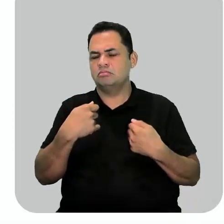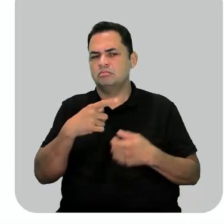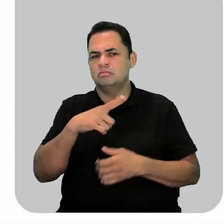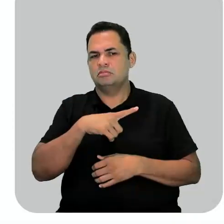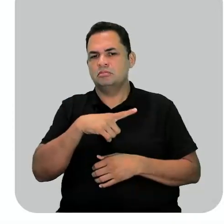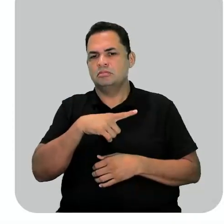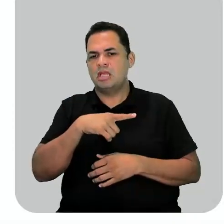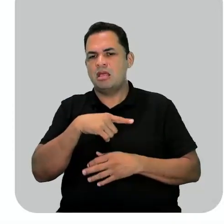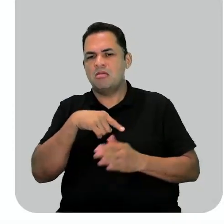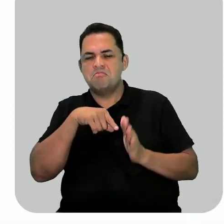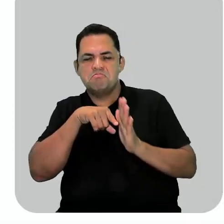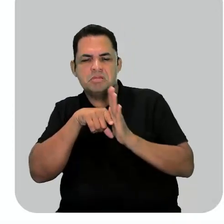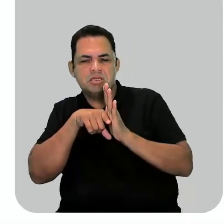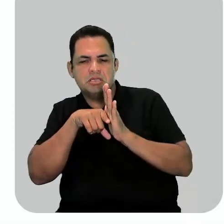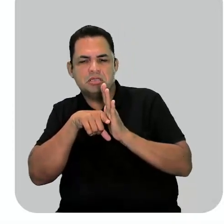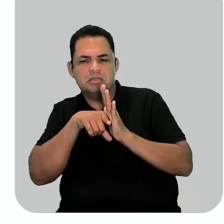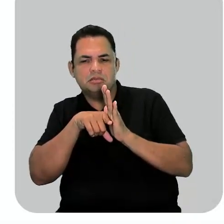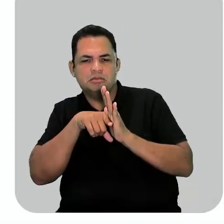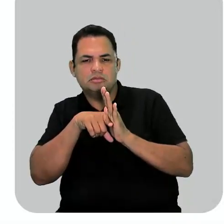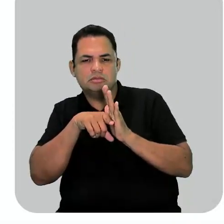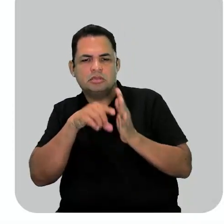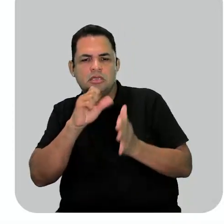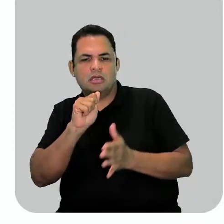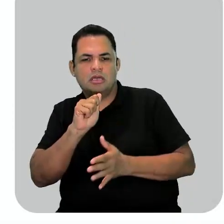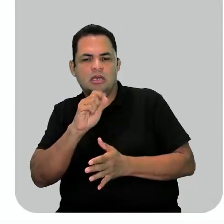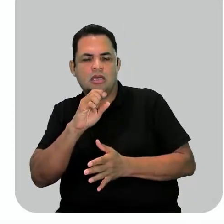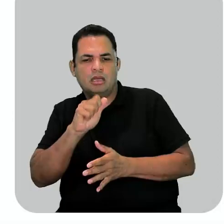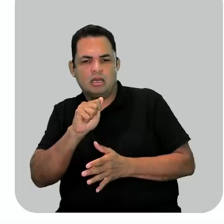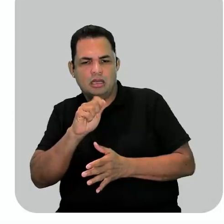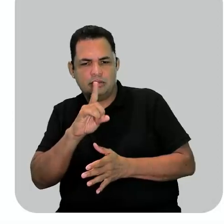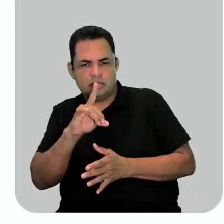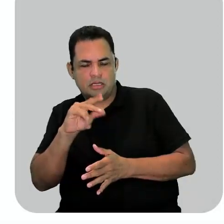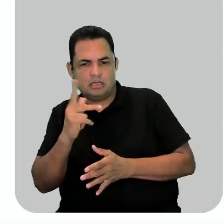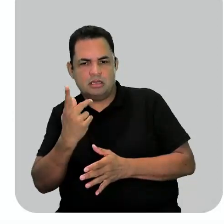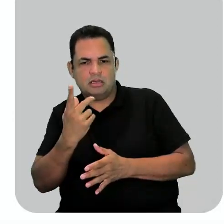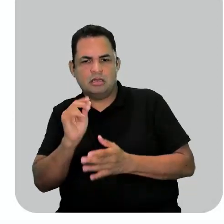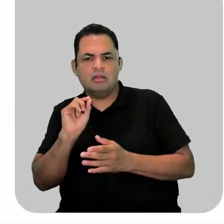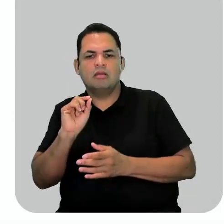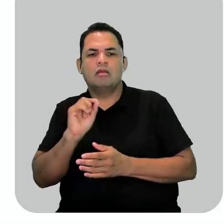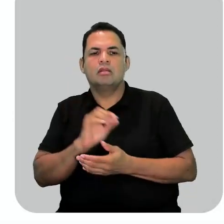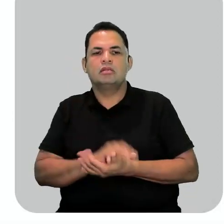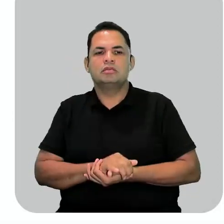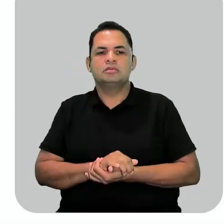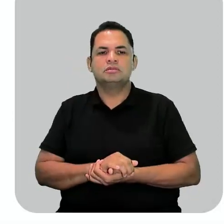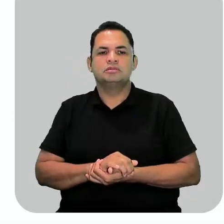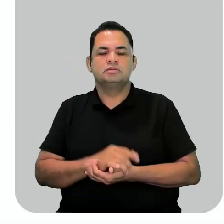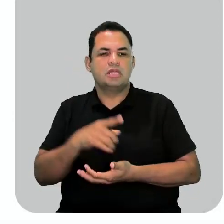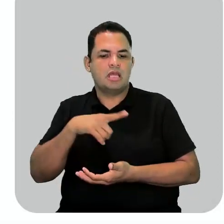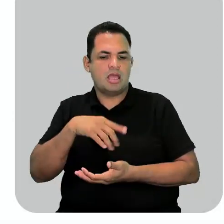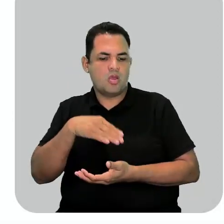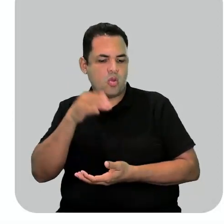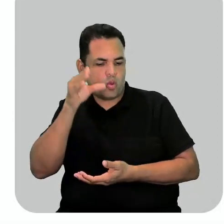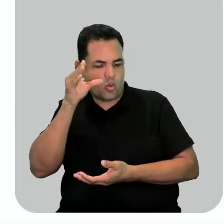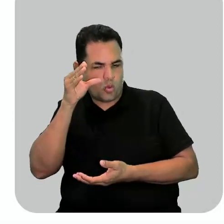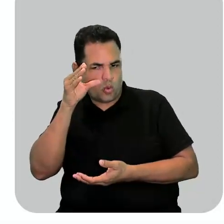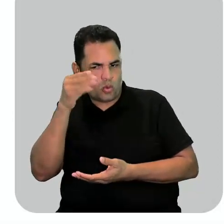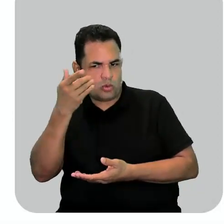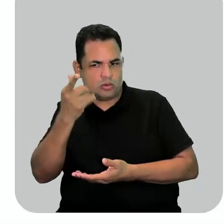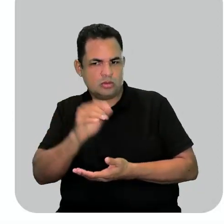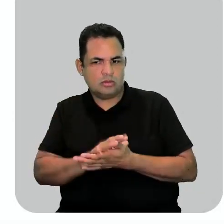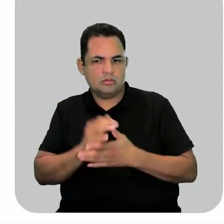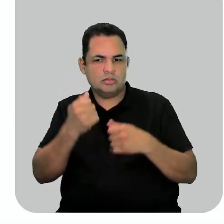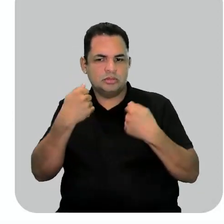tema de pesquisa, o que é o hormônio ADH e como ele funciona no nosso organismo. Você que tiver curiosidade, depois você pode